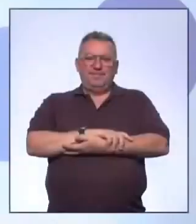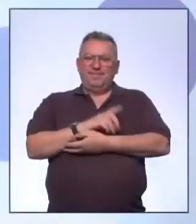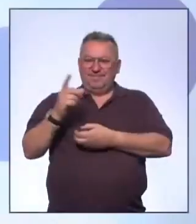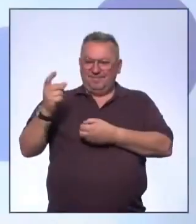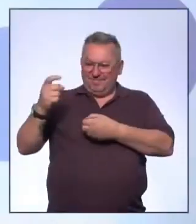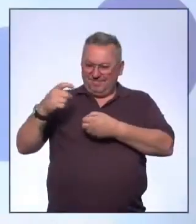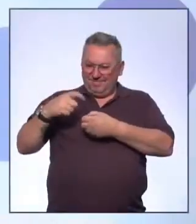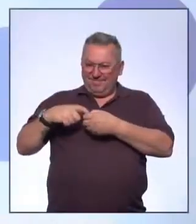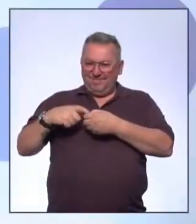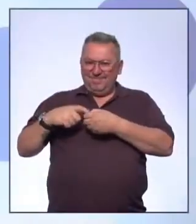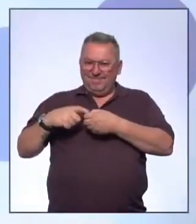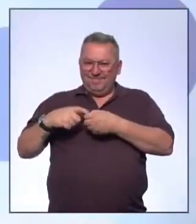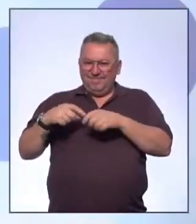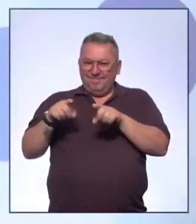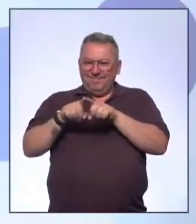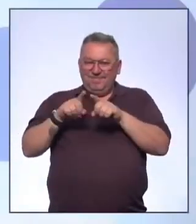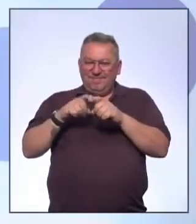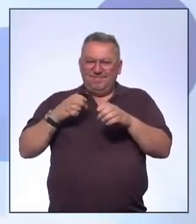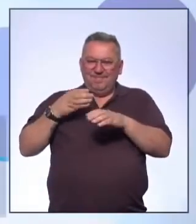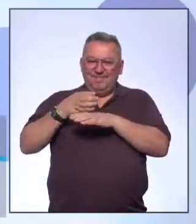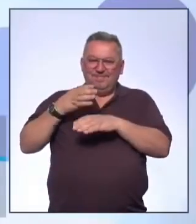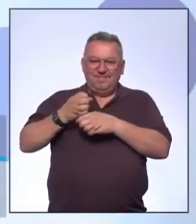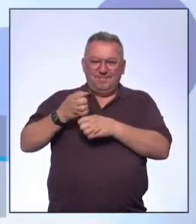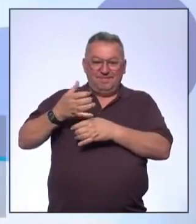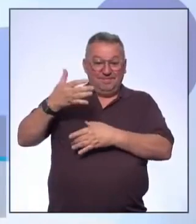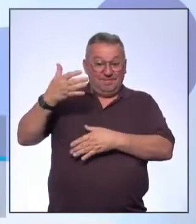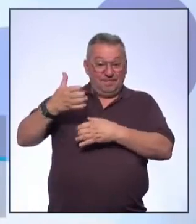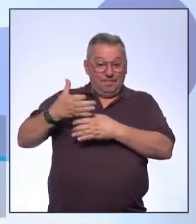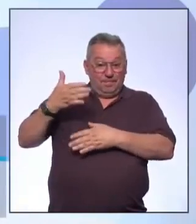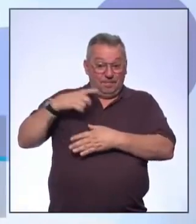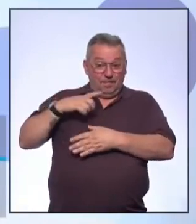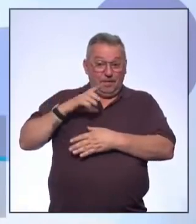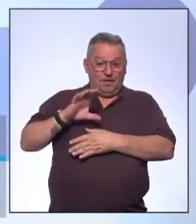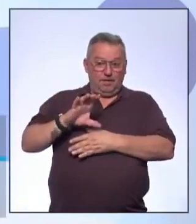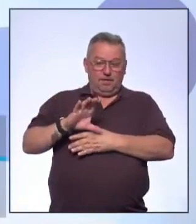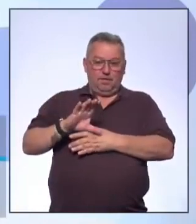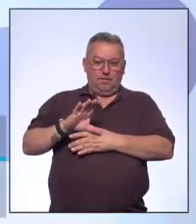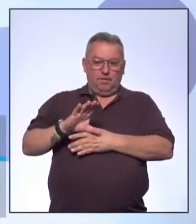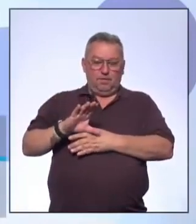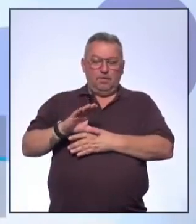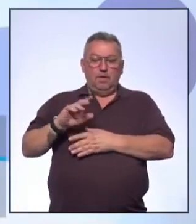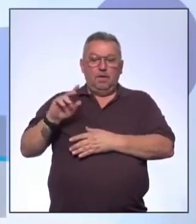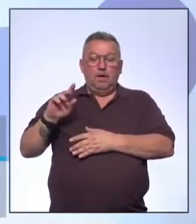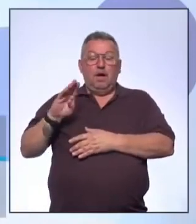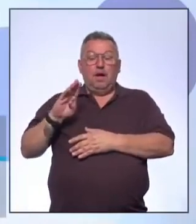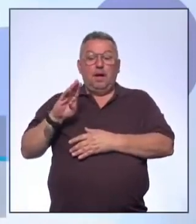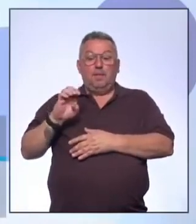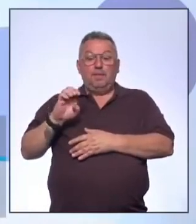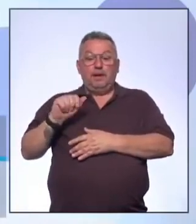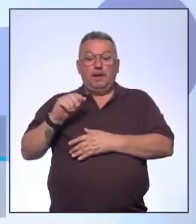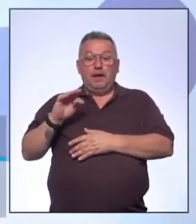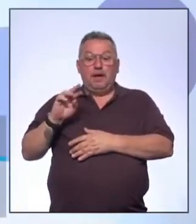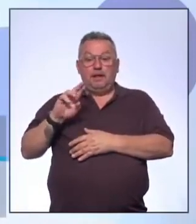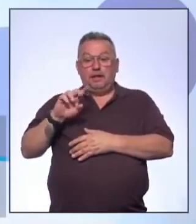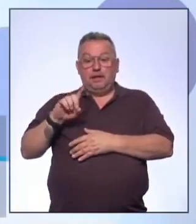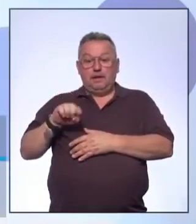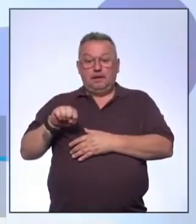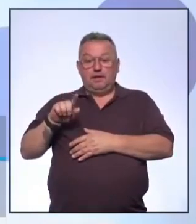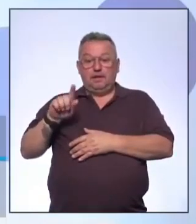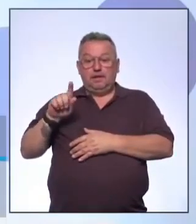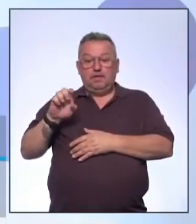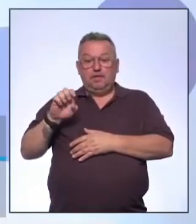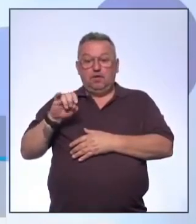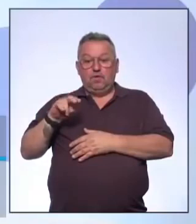Voltamos. Bom, aqui as interações estão assim, professor Carlos. A Beatriz e a Giovana, elas estão dizendo